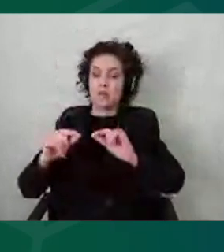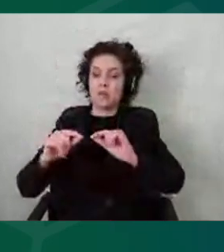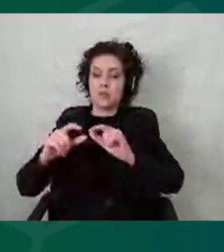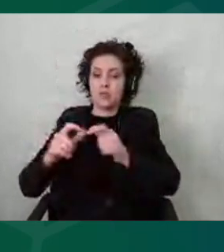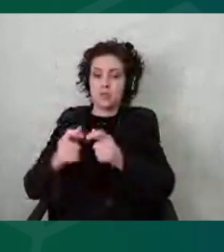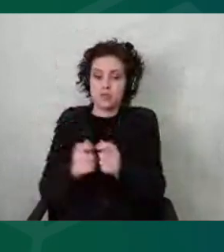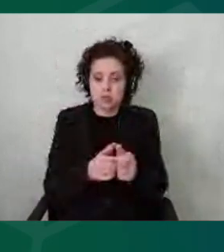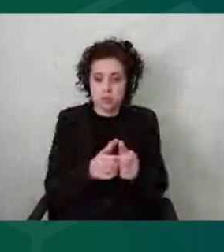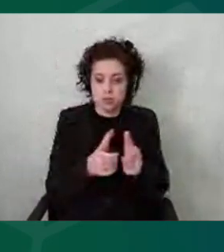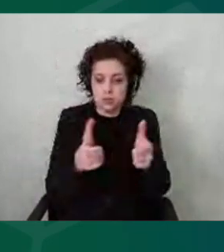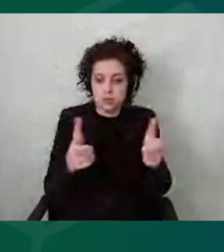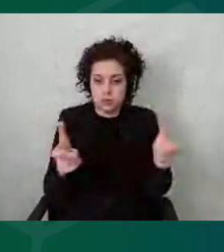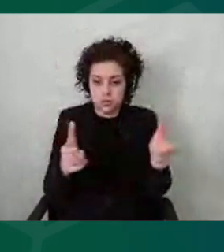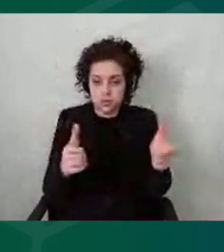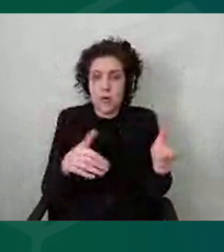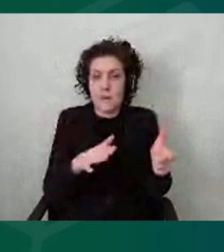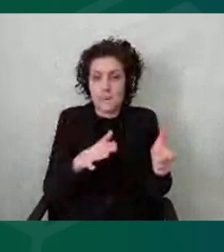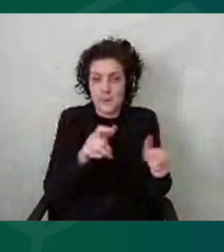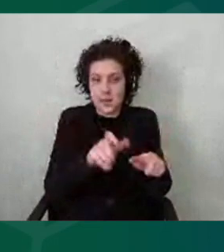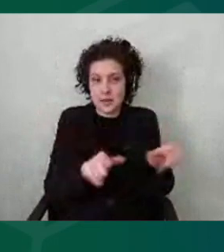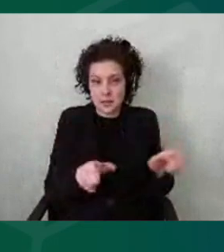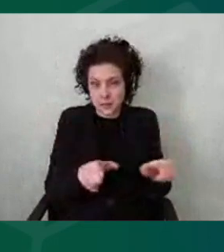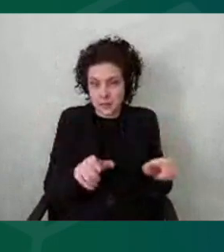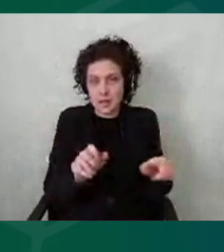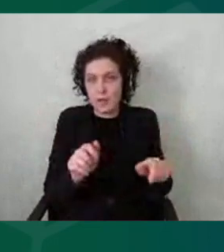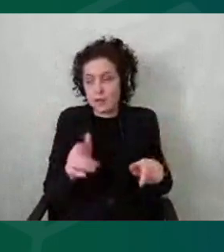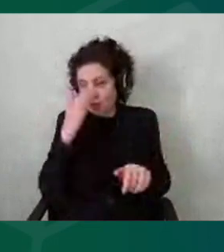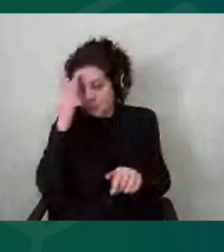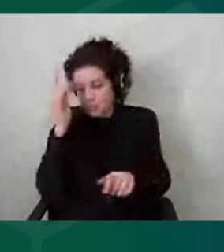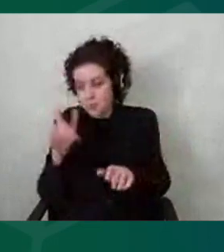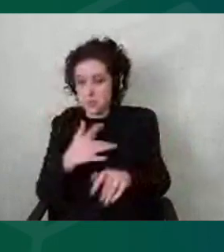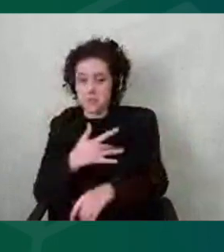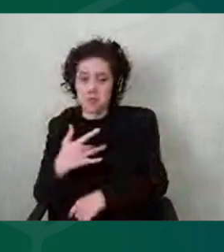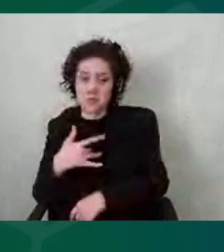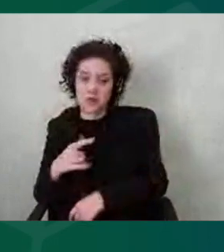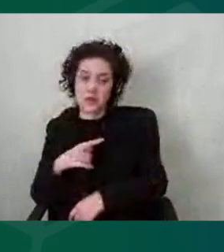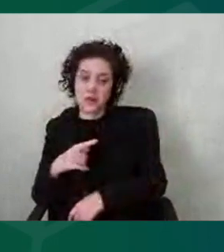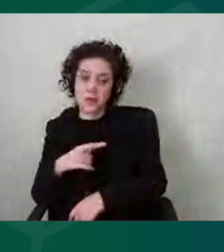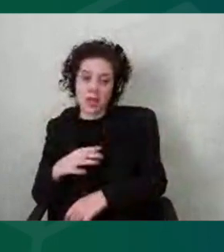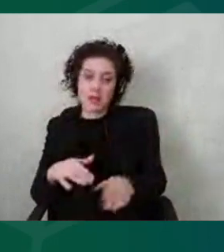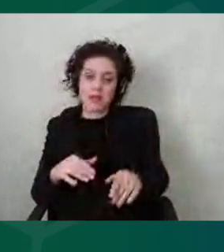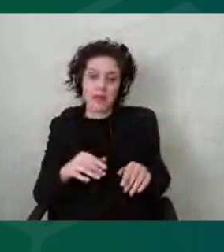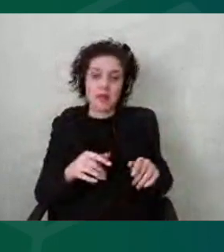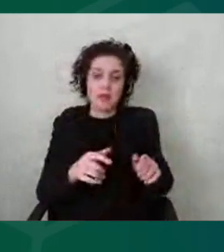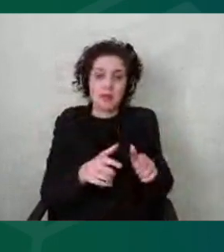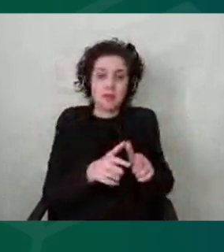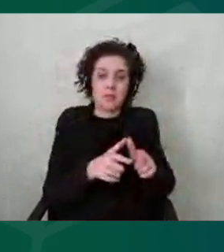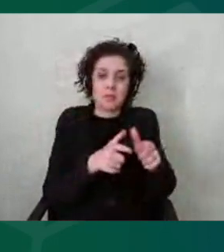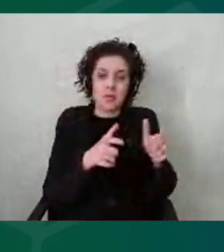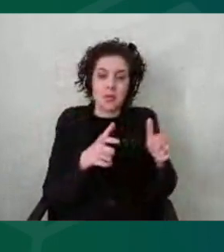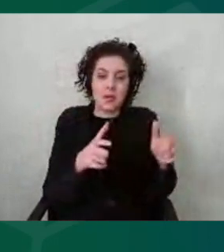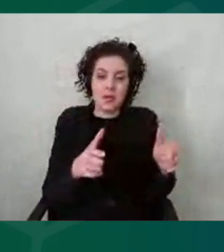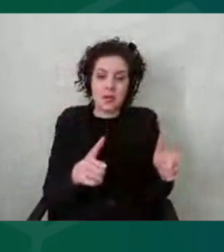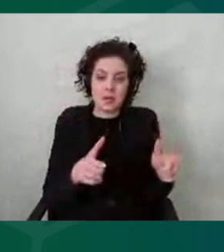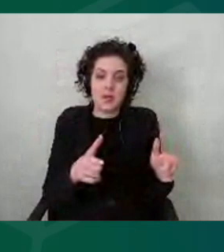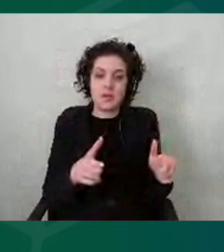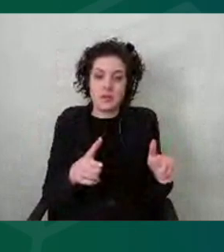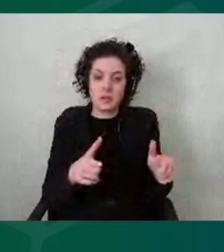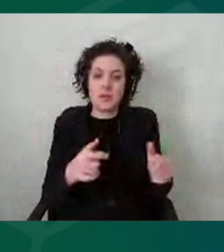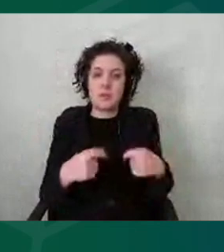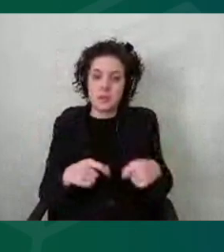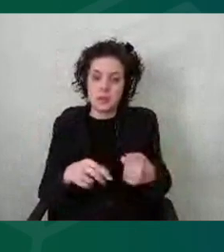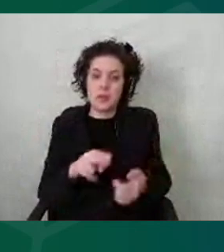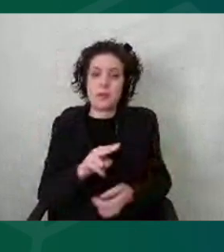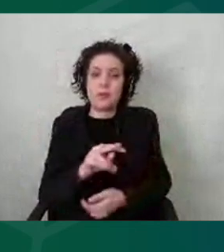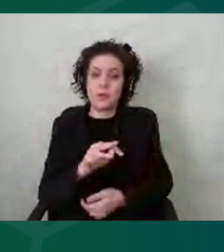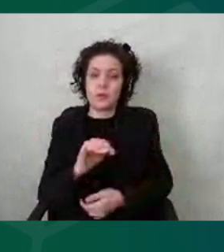nos indivíduos sadios e muitas vezes mais aumentados naqueles pacientes que necessitam UTI, necessitam